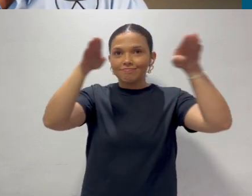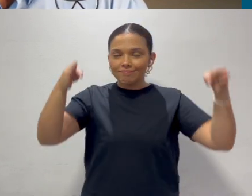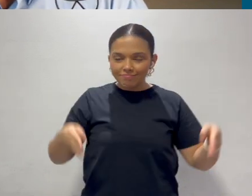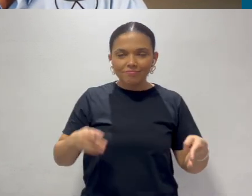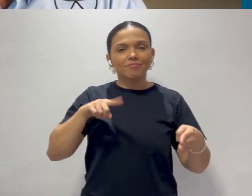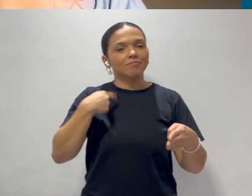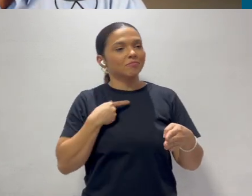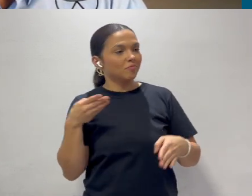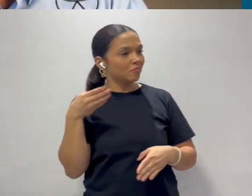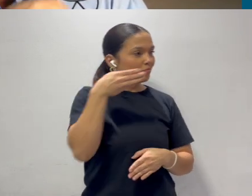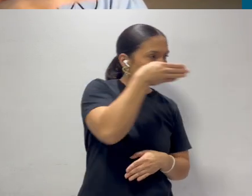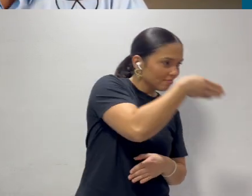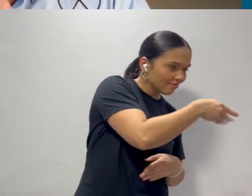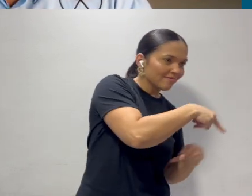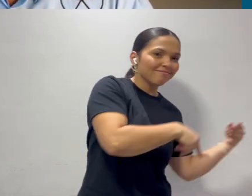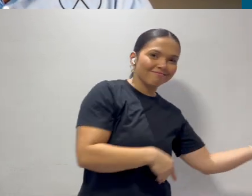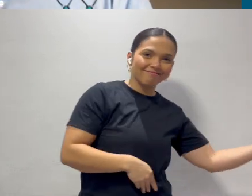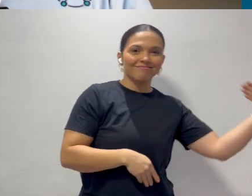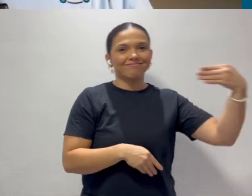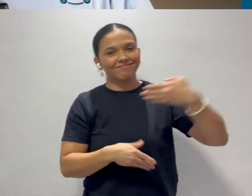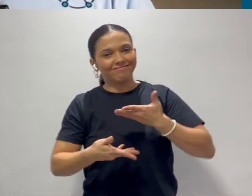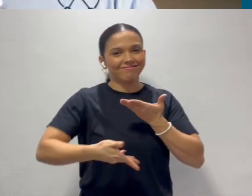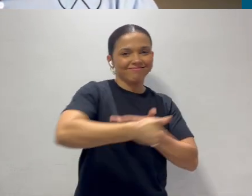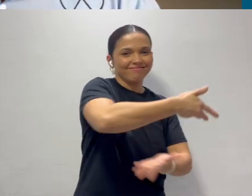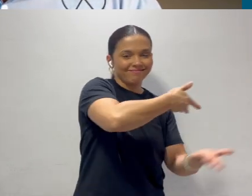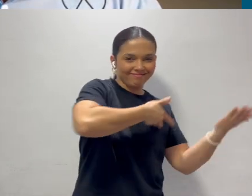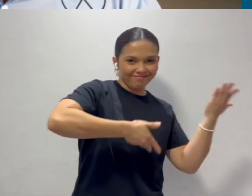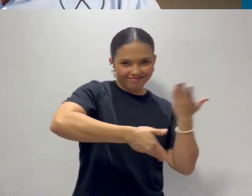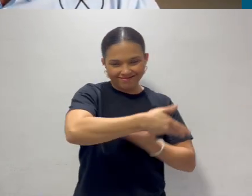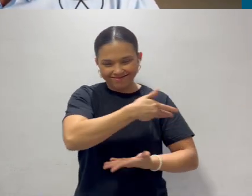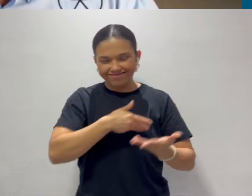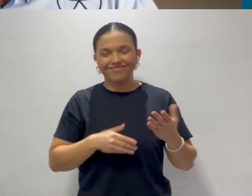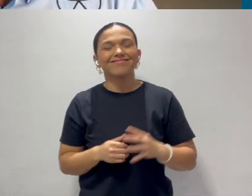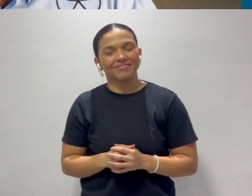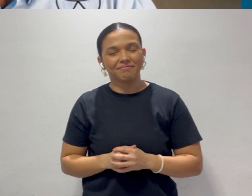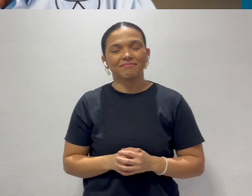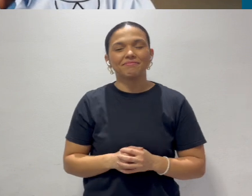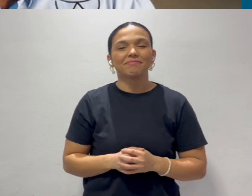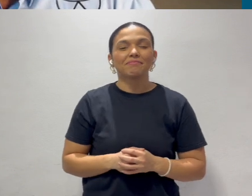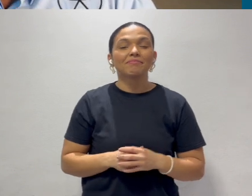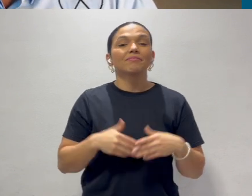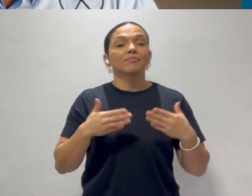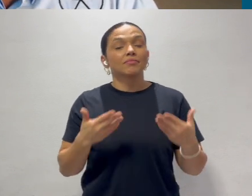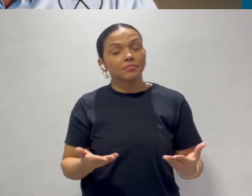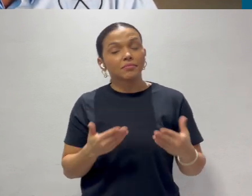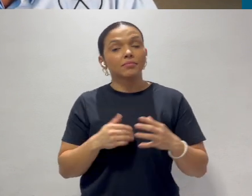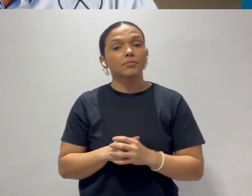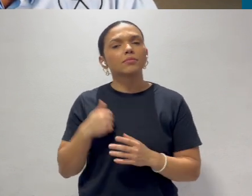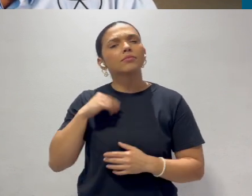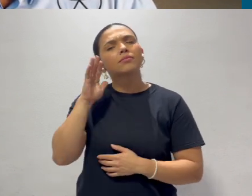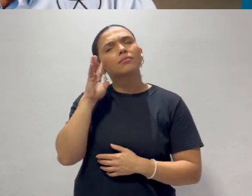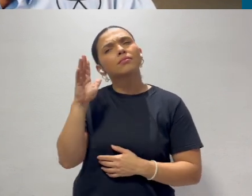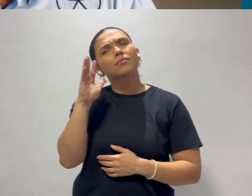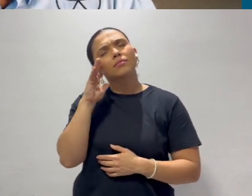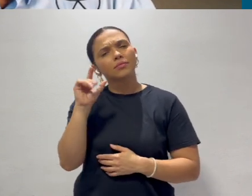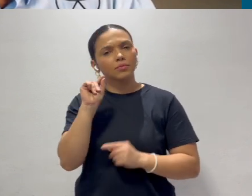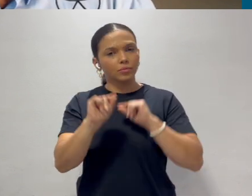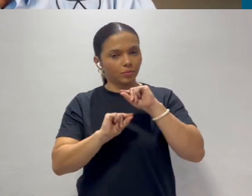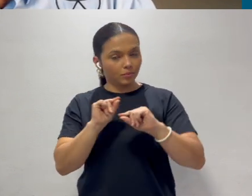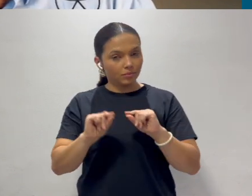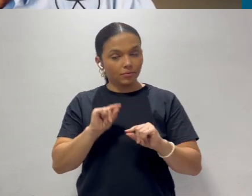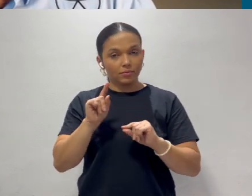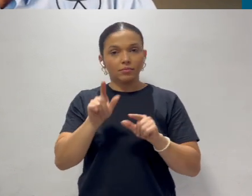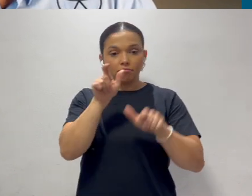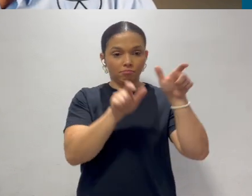nosso stand, nós vamos no dela, vamos fazer lá um bem bolado, como diz a meninada. Eu fico imaginando,